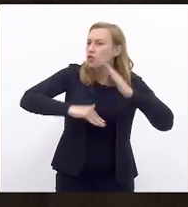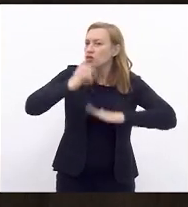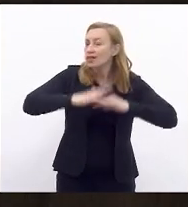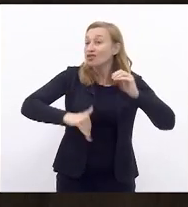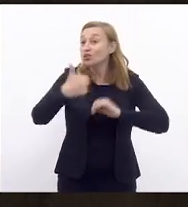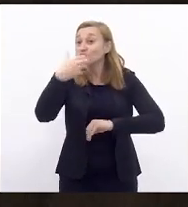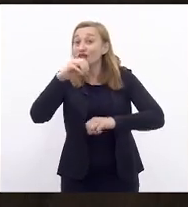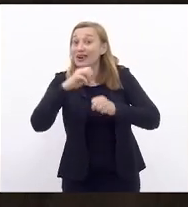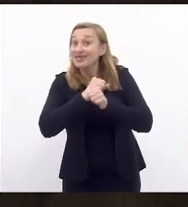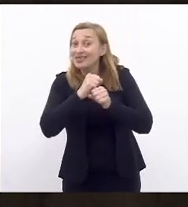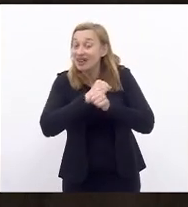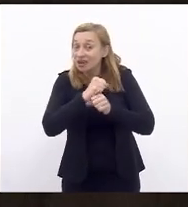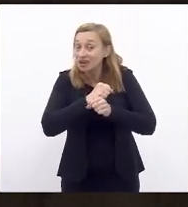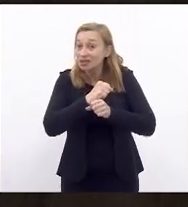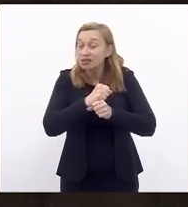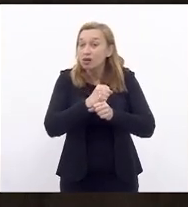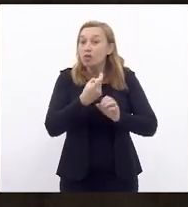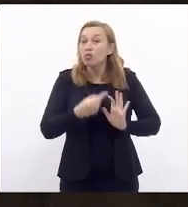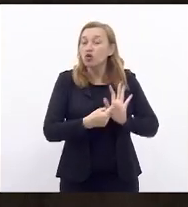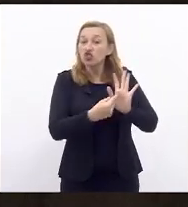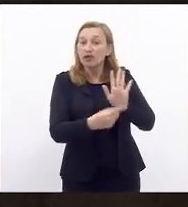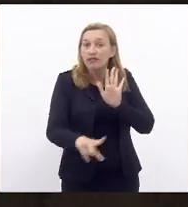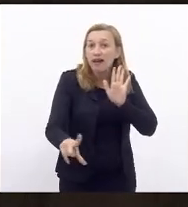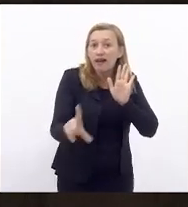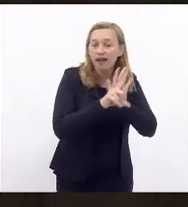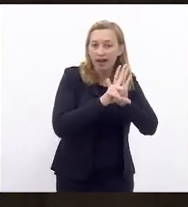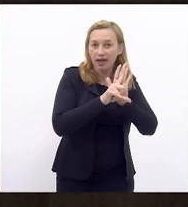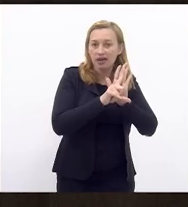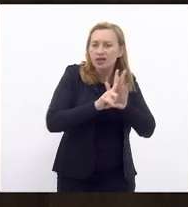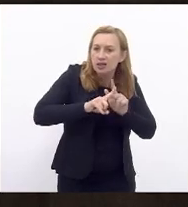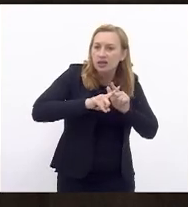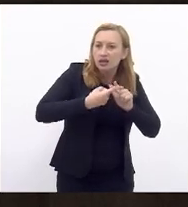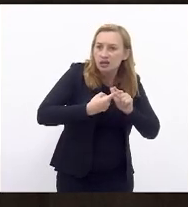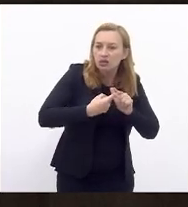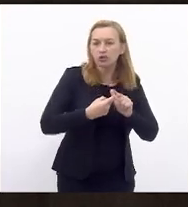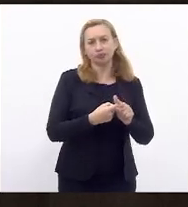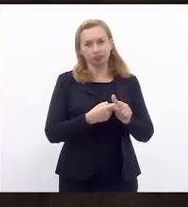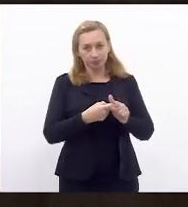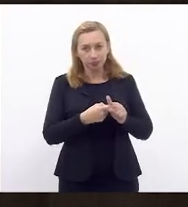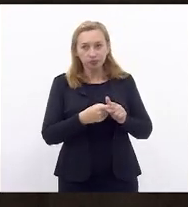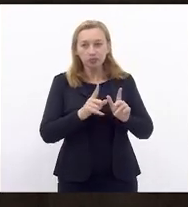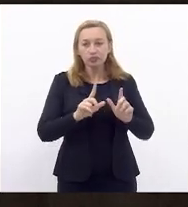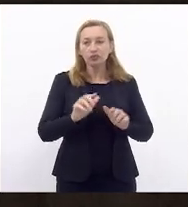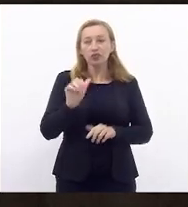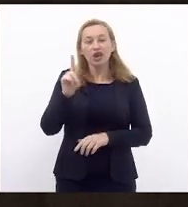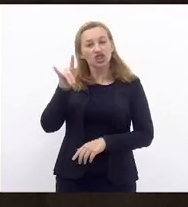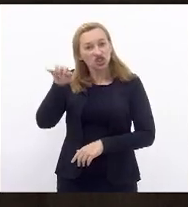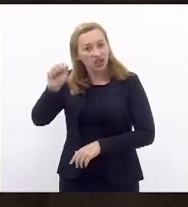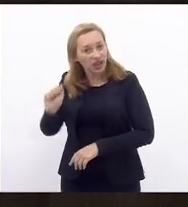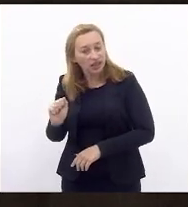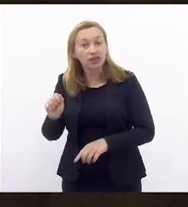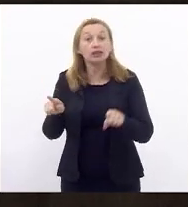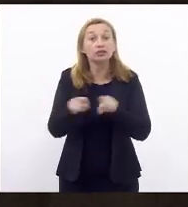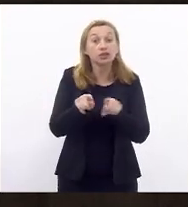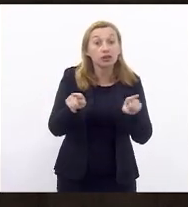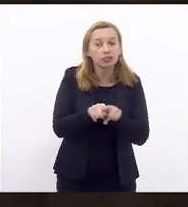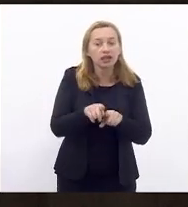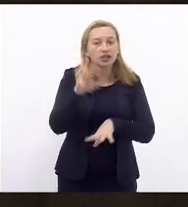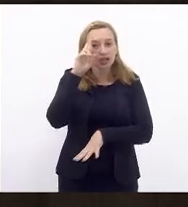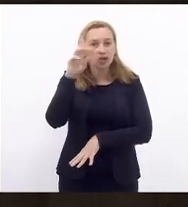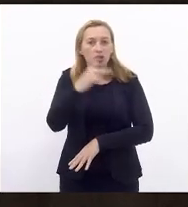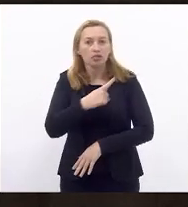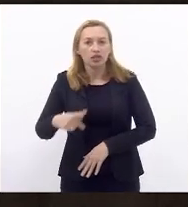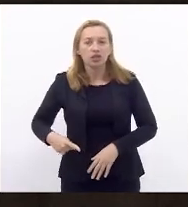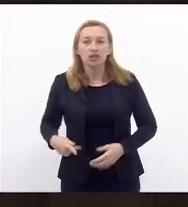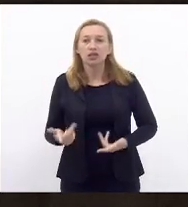10 anos colocado na lei que regulamenta o funcionamento da Genesa. E também, senhora